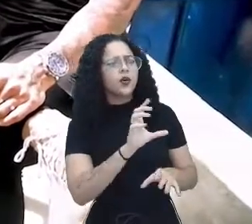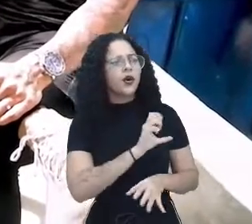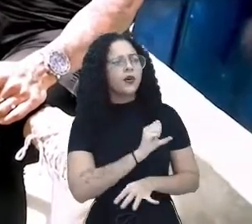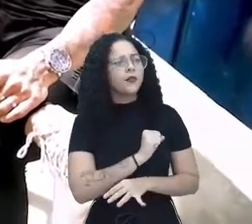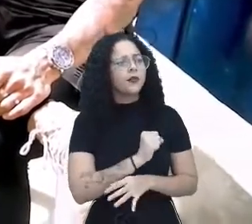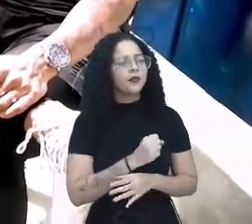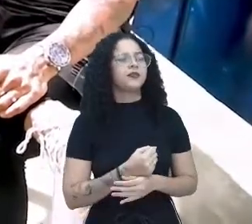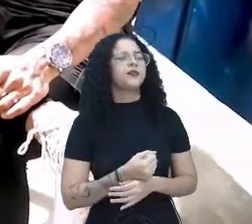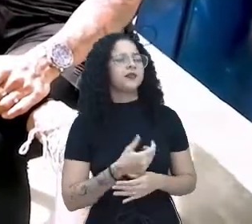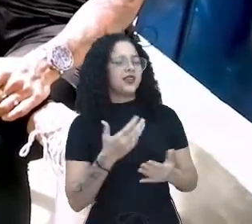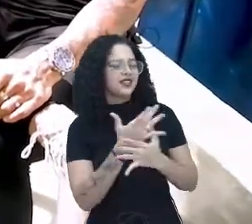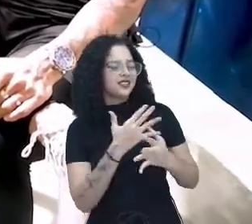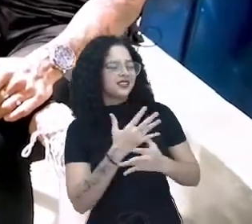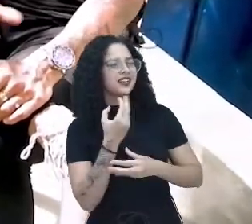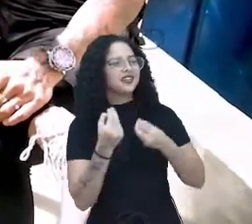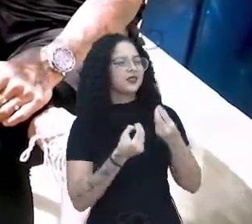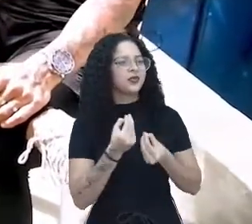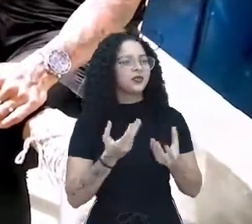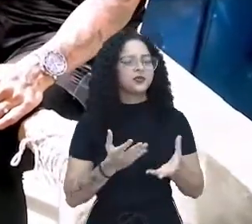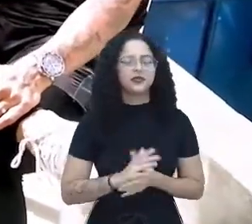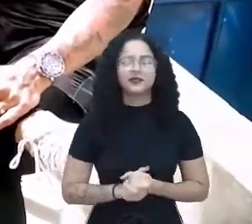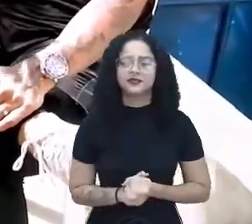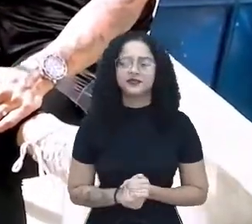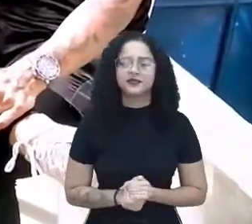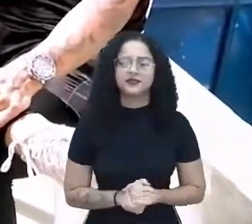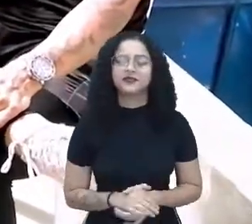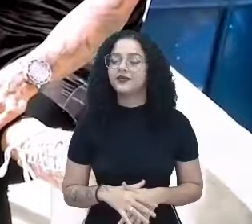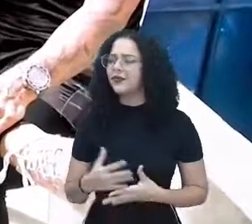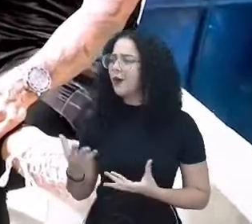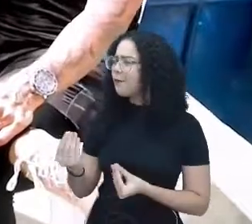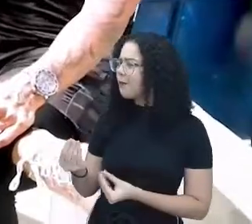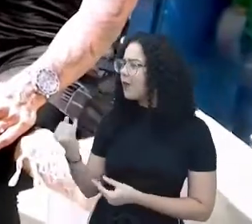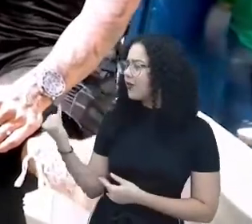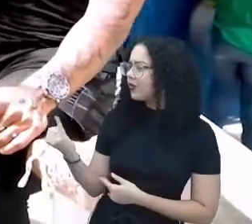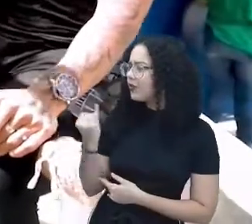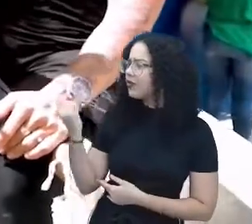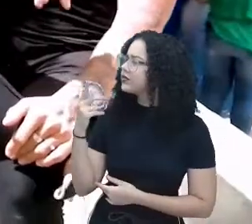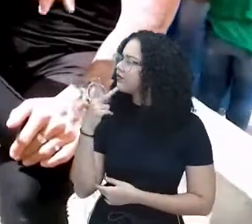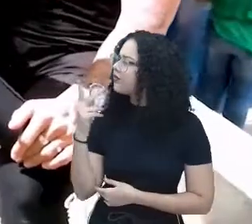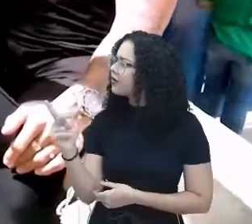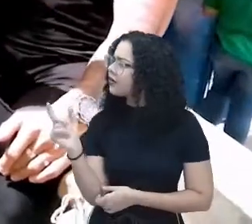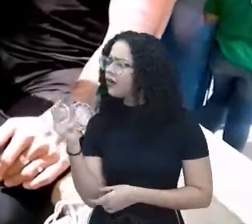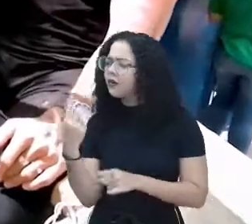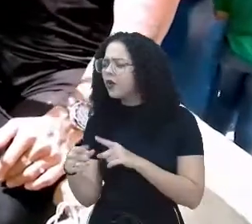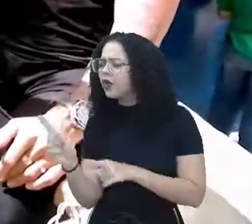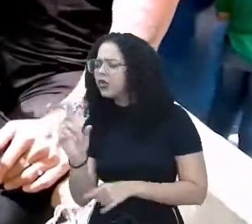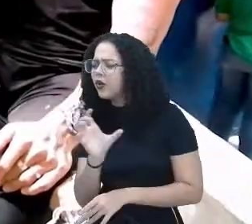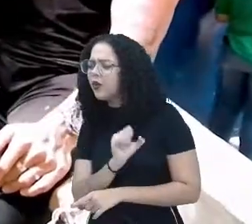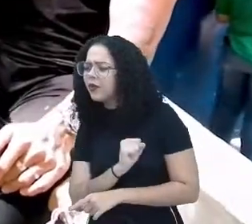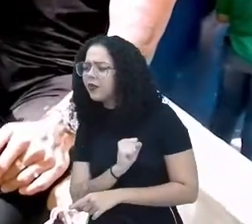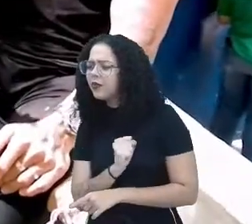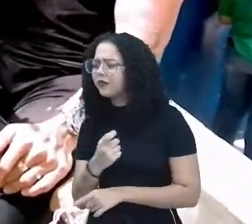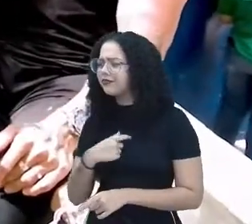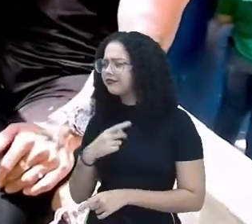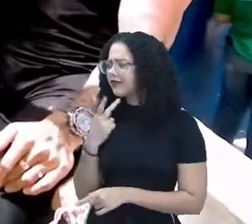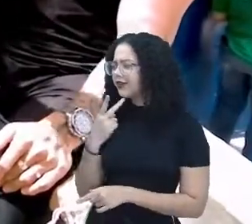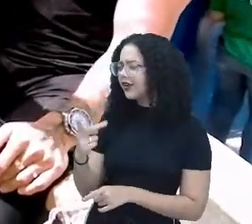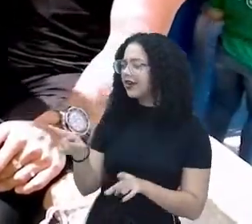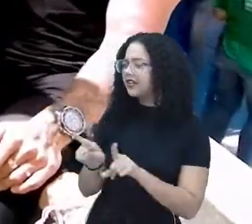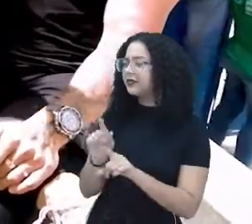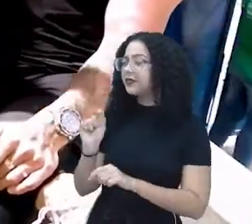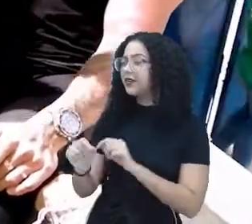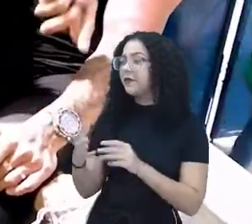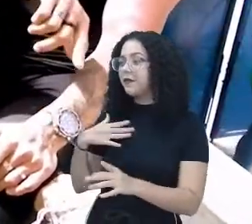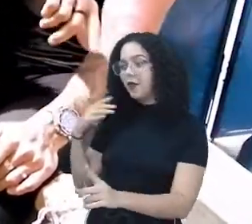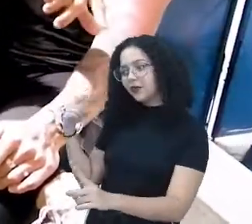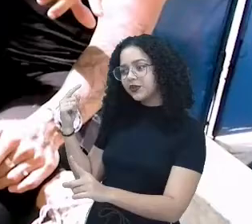pela cidade? Quando foi que isso aconteceu? Você falou uma coisa muito importante. Você falou, por que não o amor? Eu digo até, inclusive, que o meu